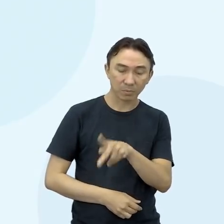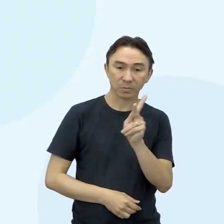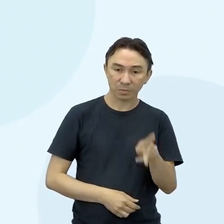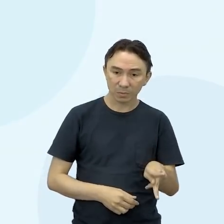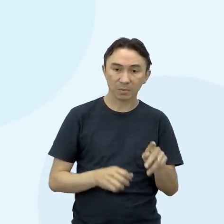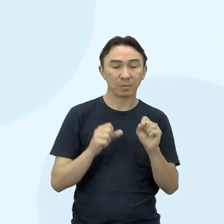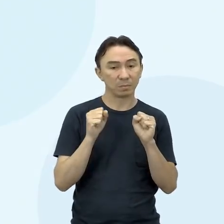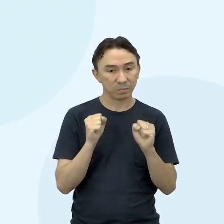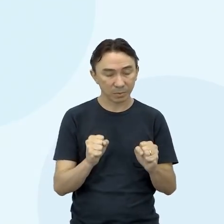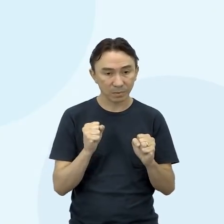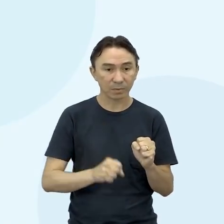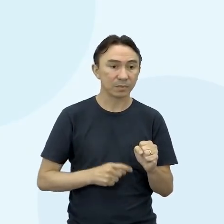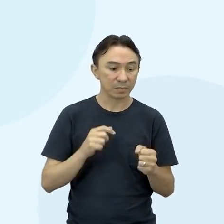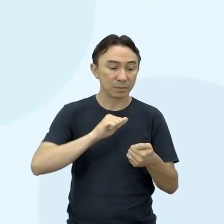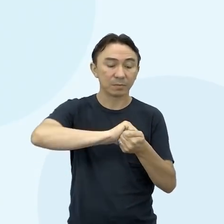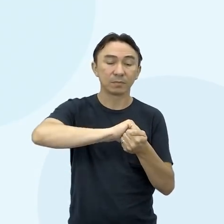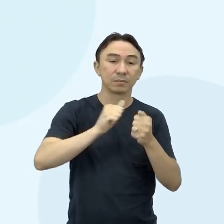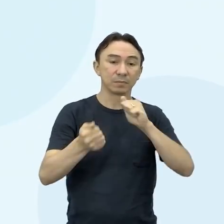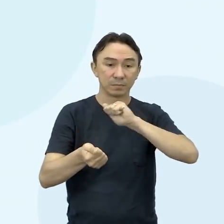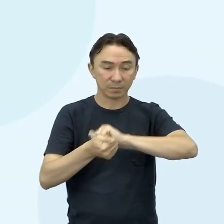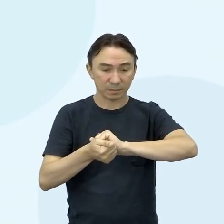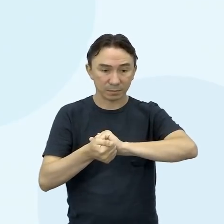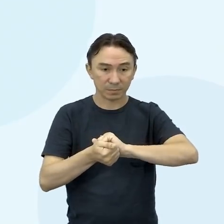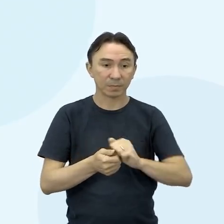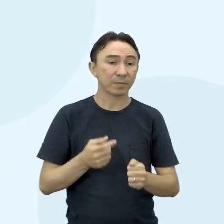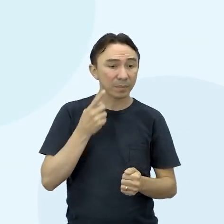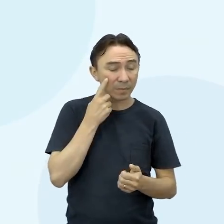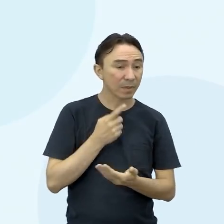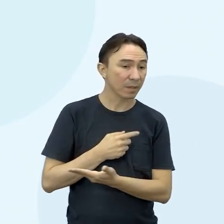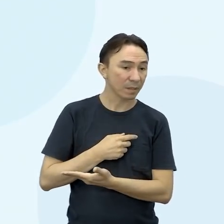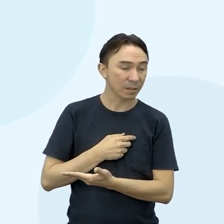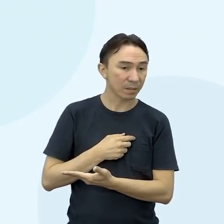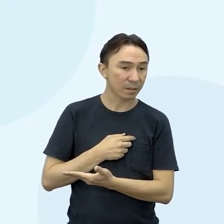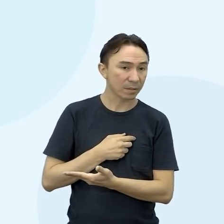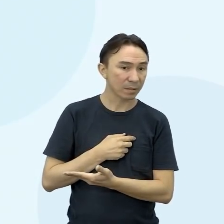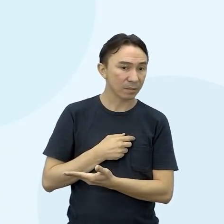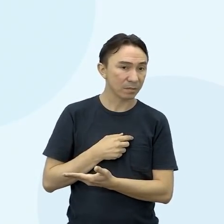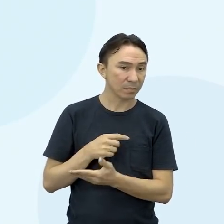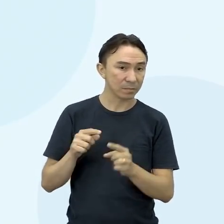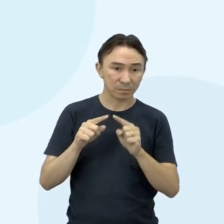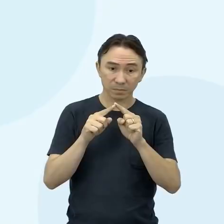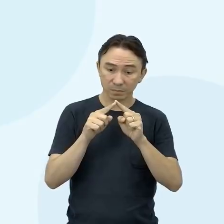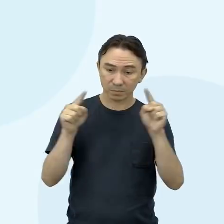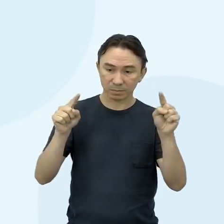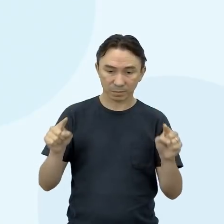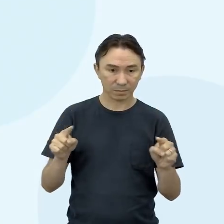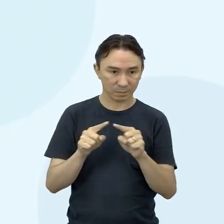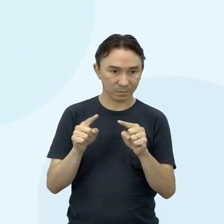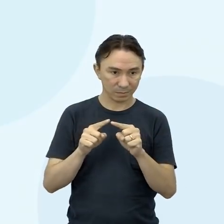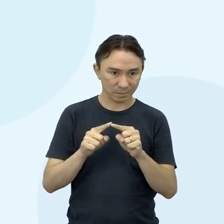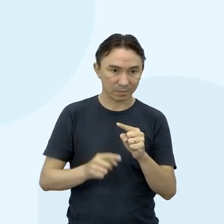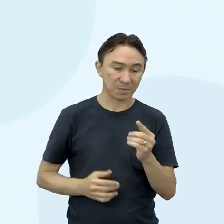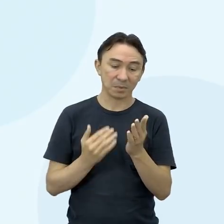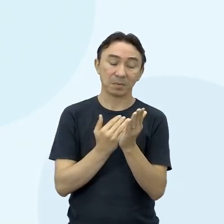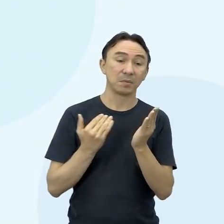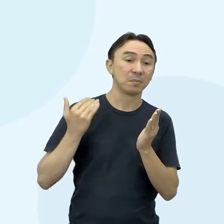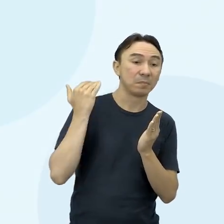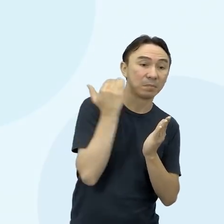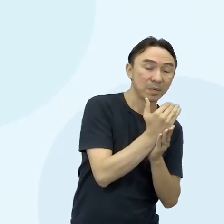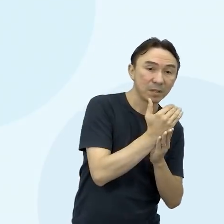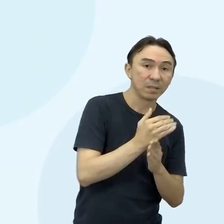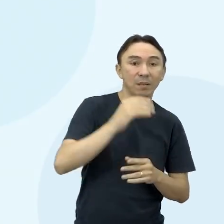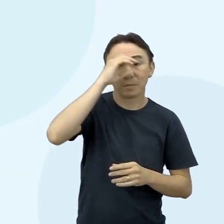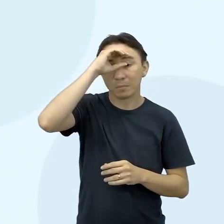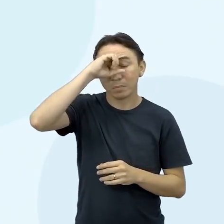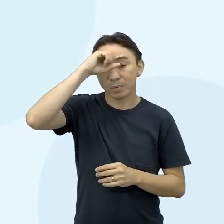O box do Saiba Mais, esse box do Saiba Mais, ele é muito interessante, porque ali, professor, vocês vão encontrar